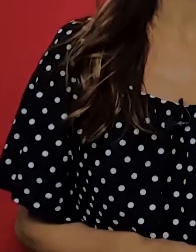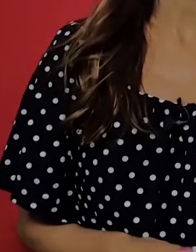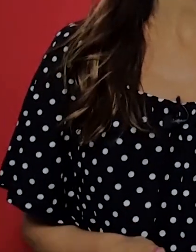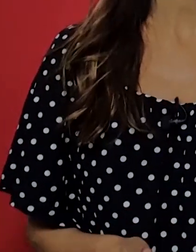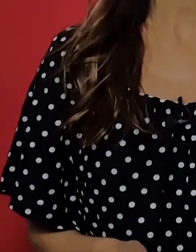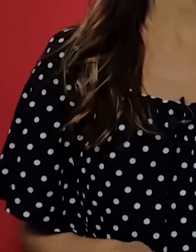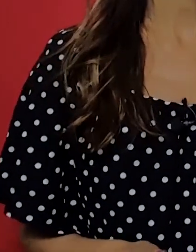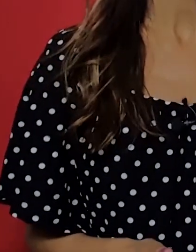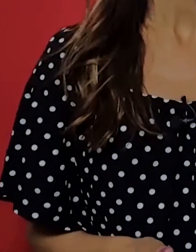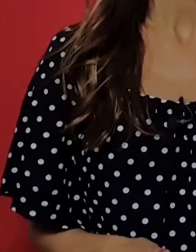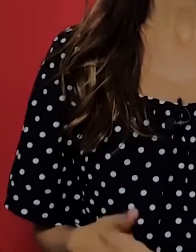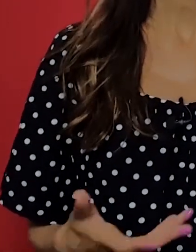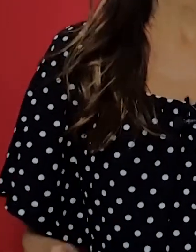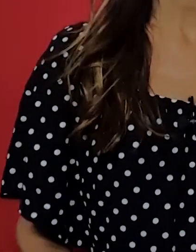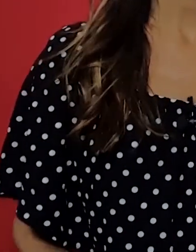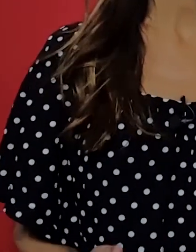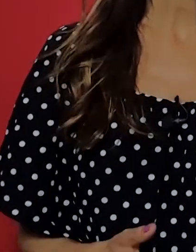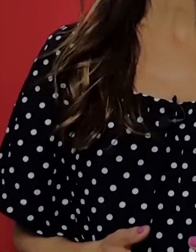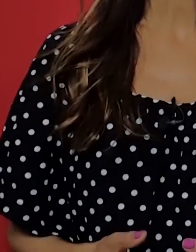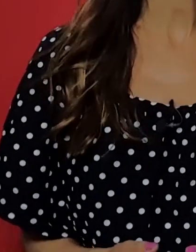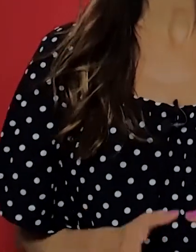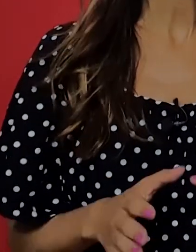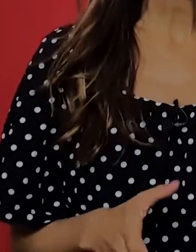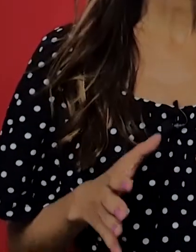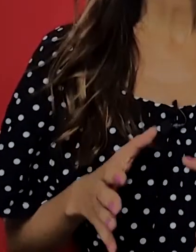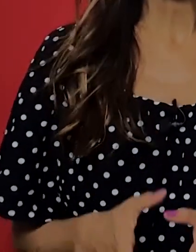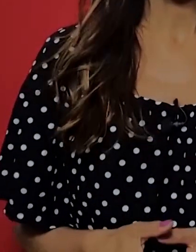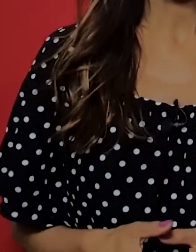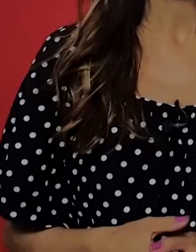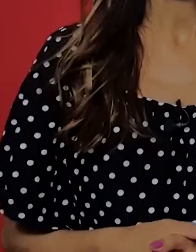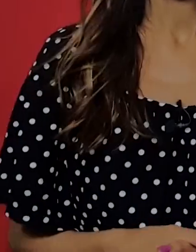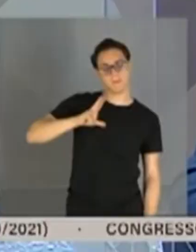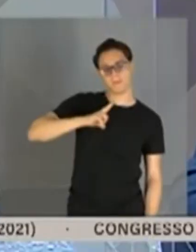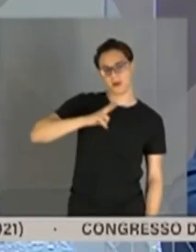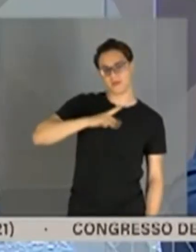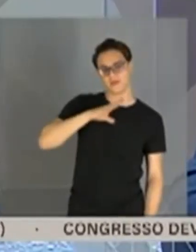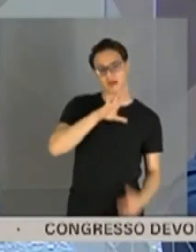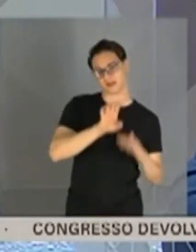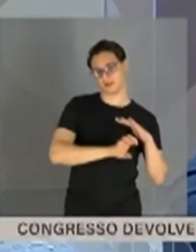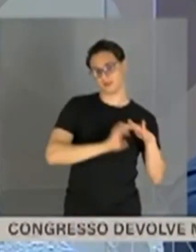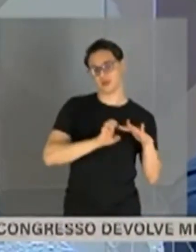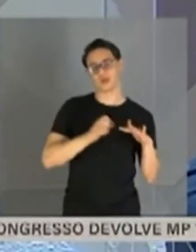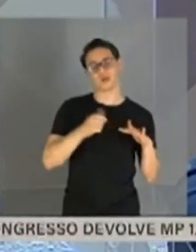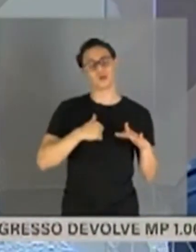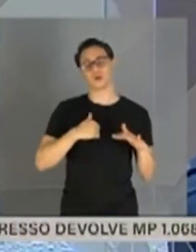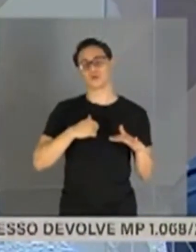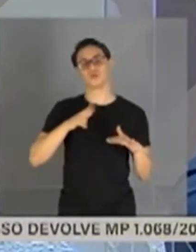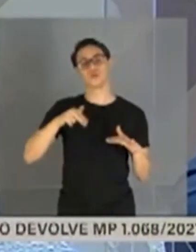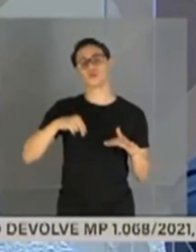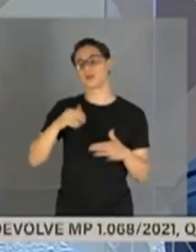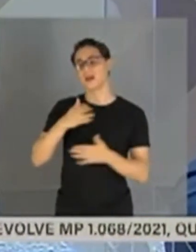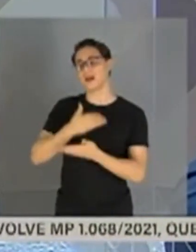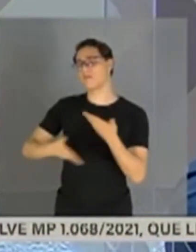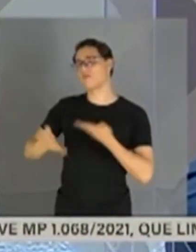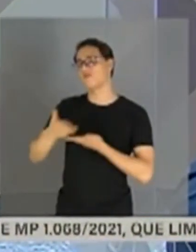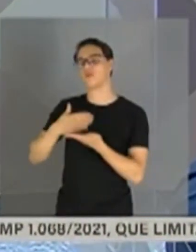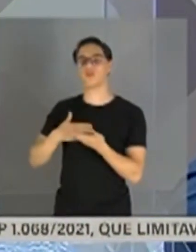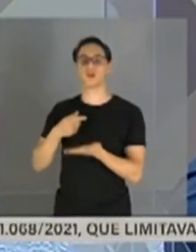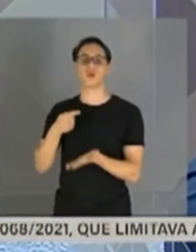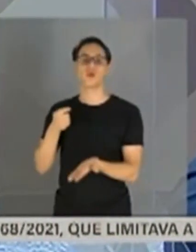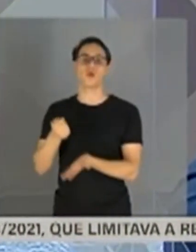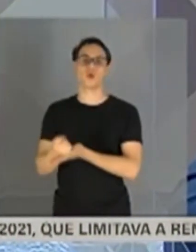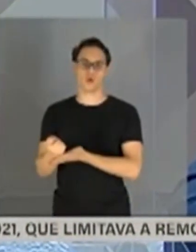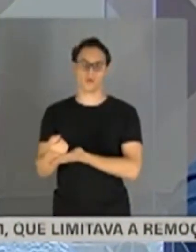comissão, Omar Aziz, chegou a chamar o ministro de prevaricador. O envolvimento de Rosário está ligado ao caso de